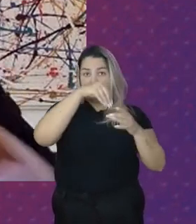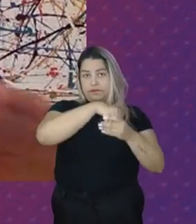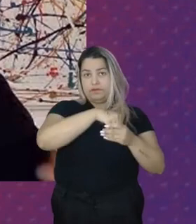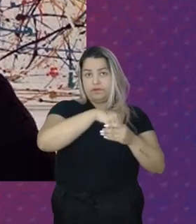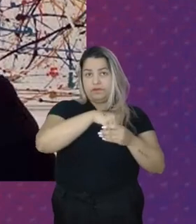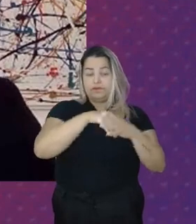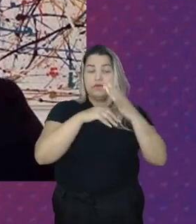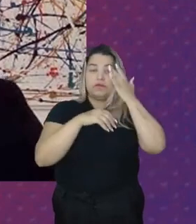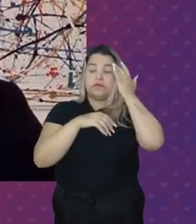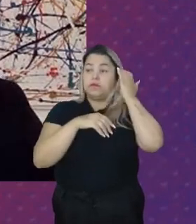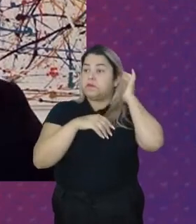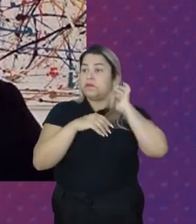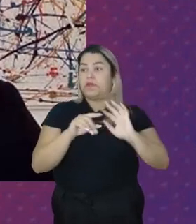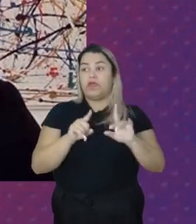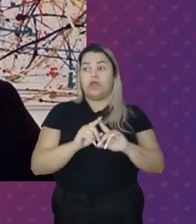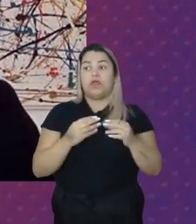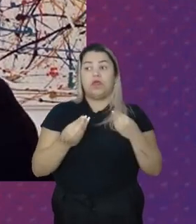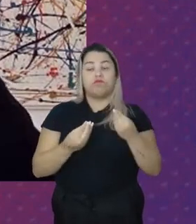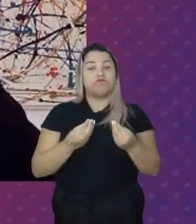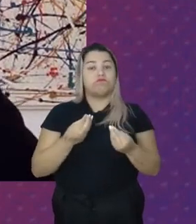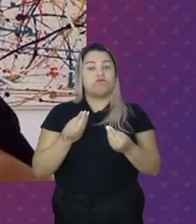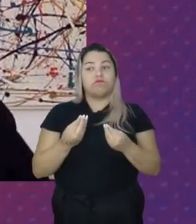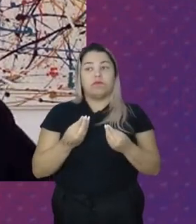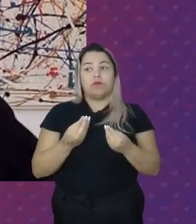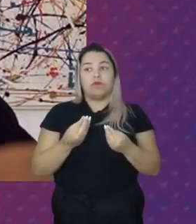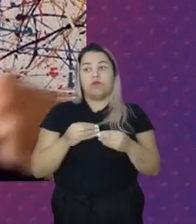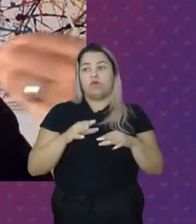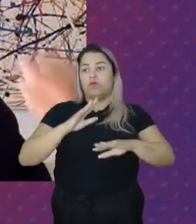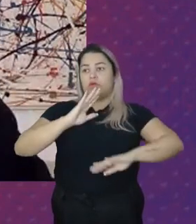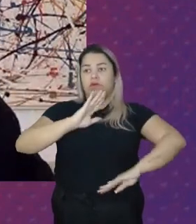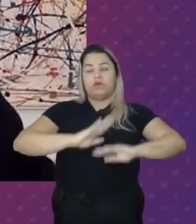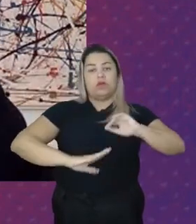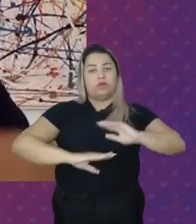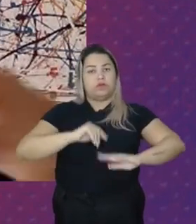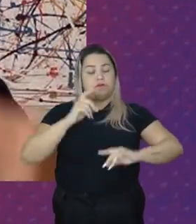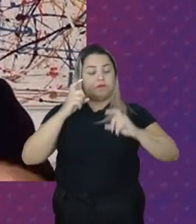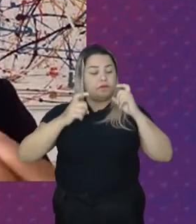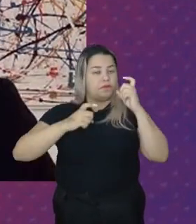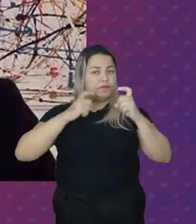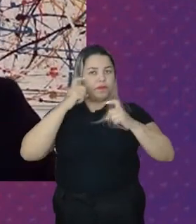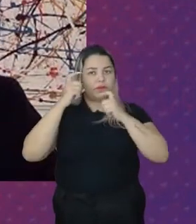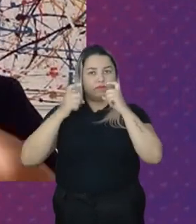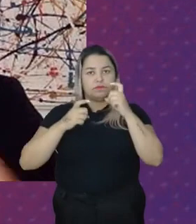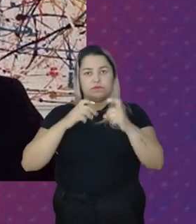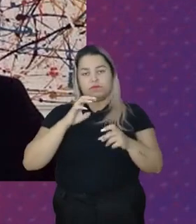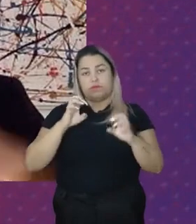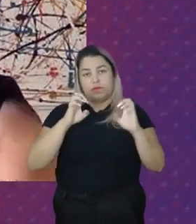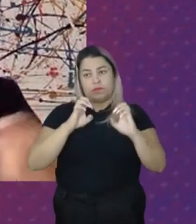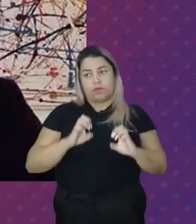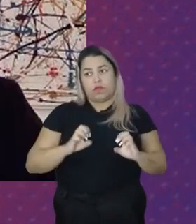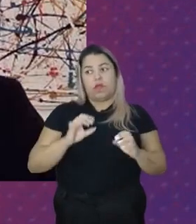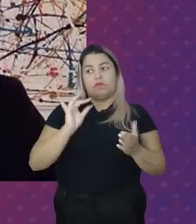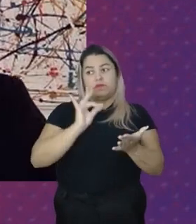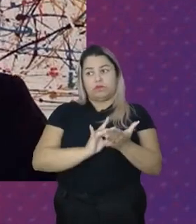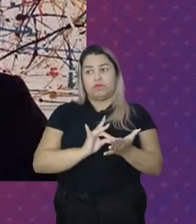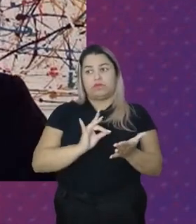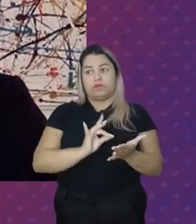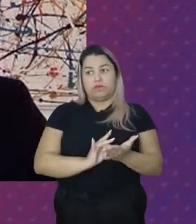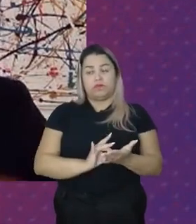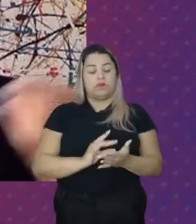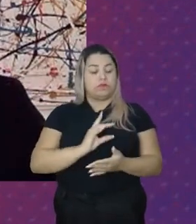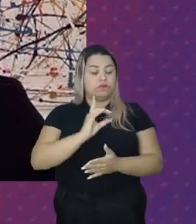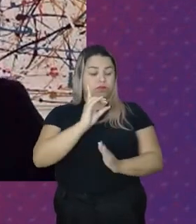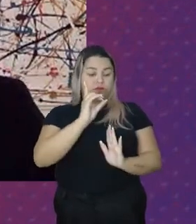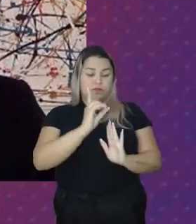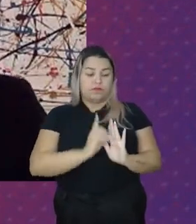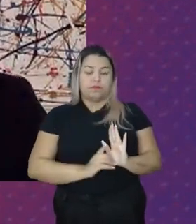estavam desprovidos completamente de qualquer preocupação estatal real com a garantia de